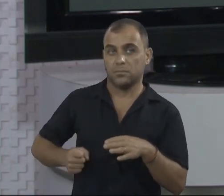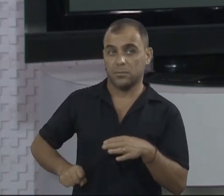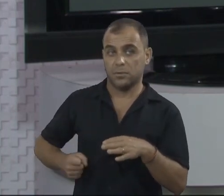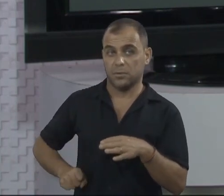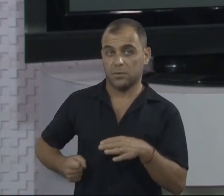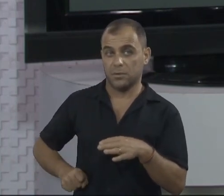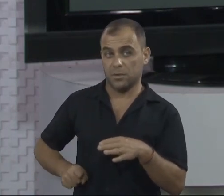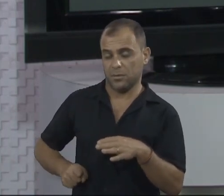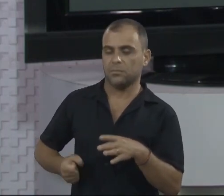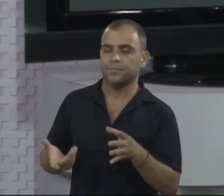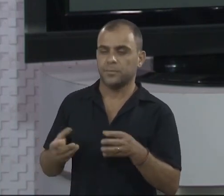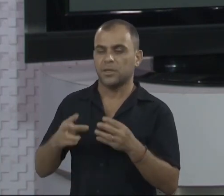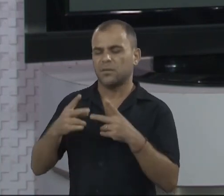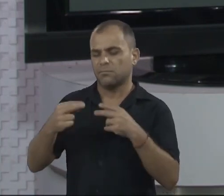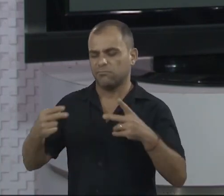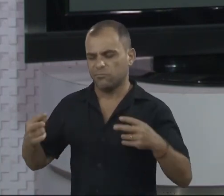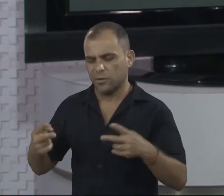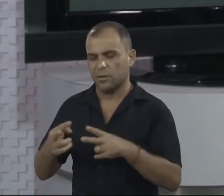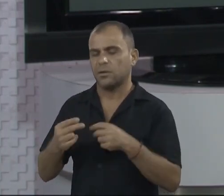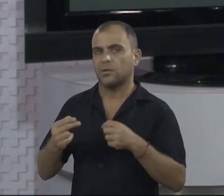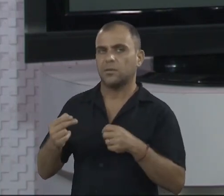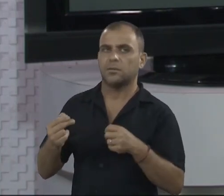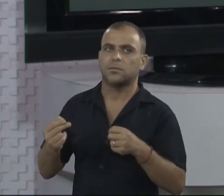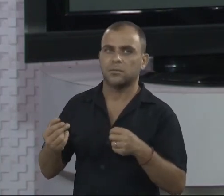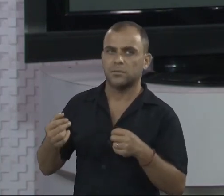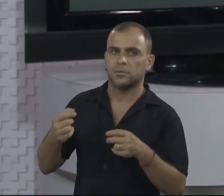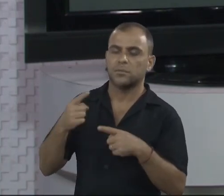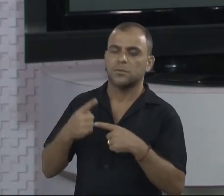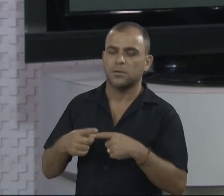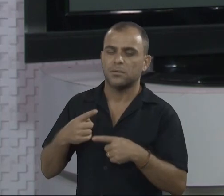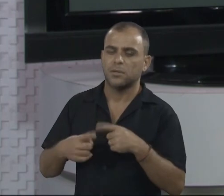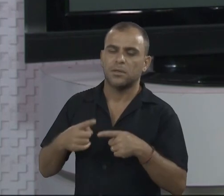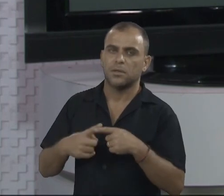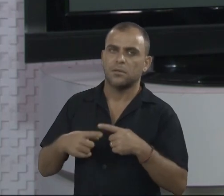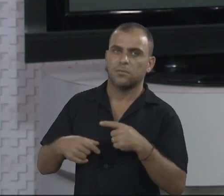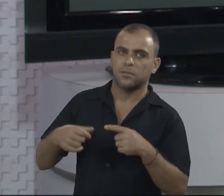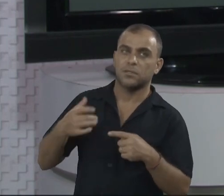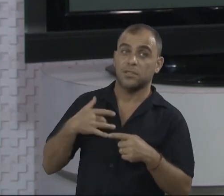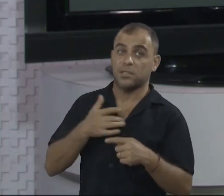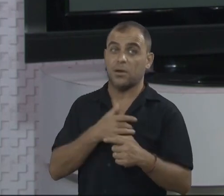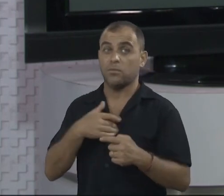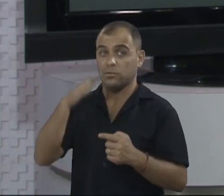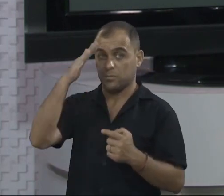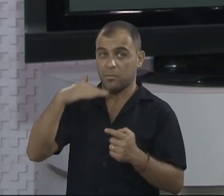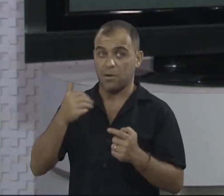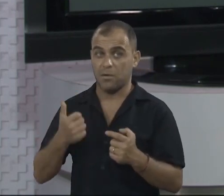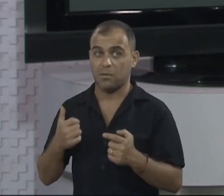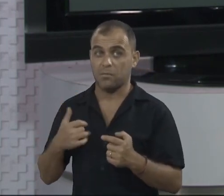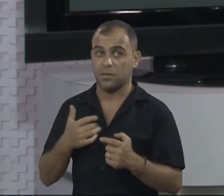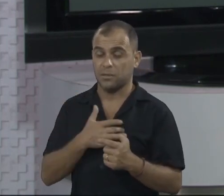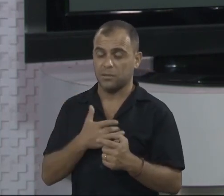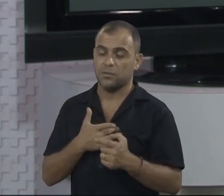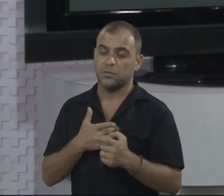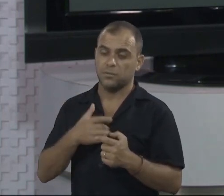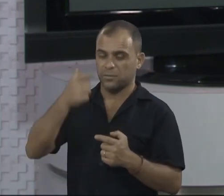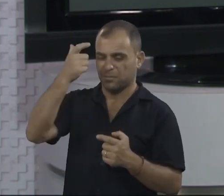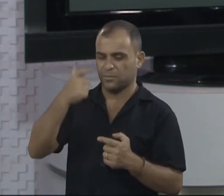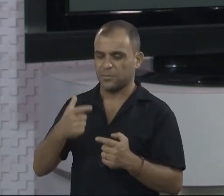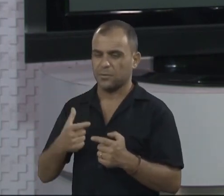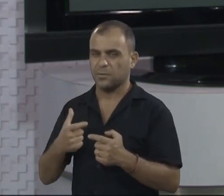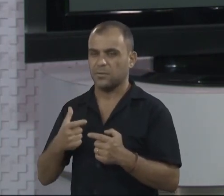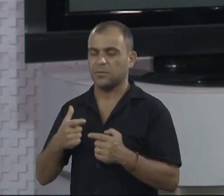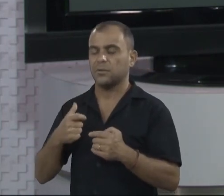dos efeitos. Então, assim, são muitos efeitos colaterais que podem perdurar e vão fazer muito mal para a pessoa depois. Então, são